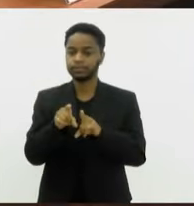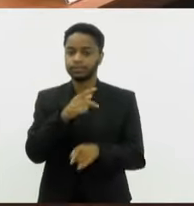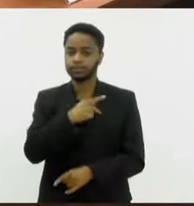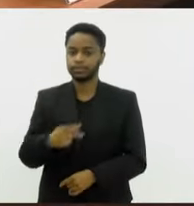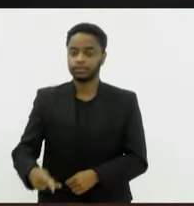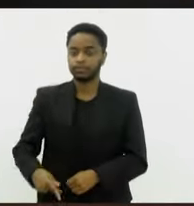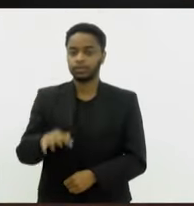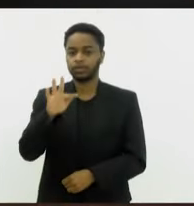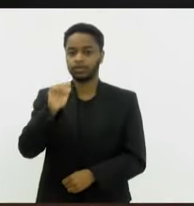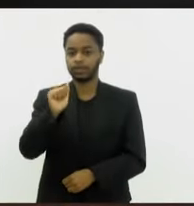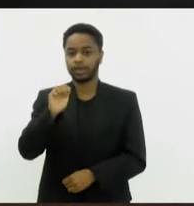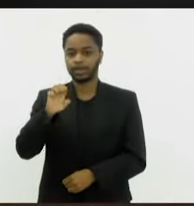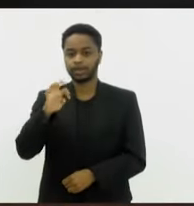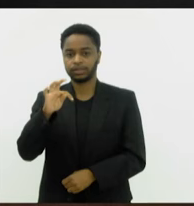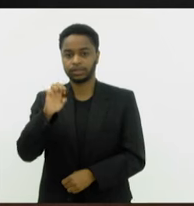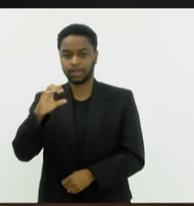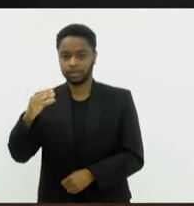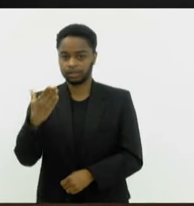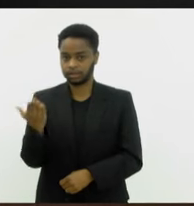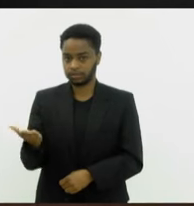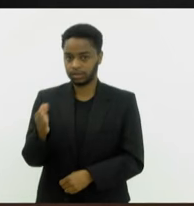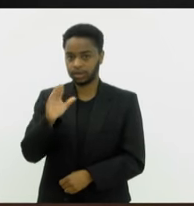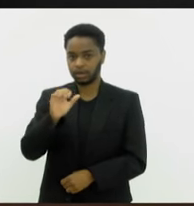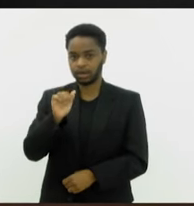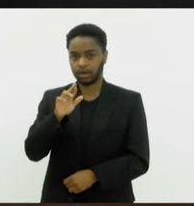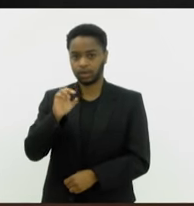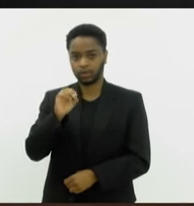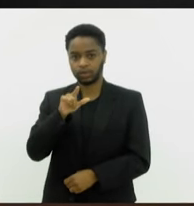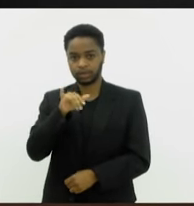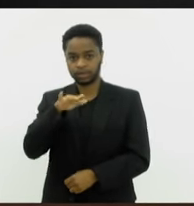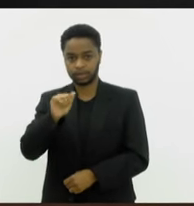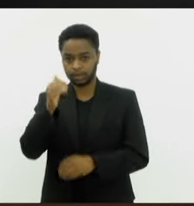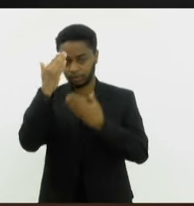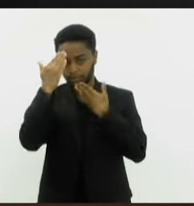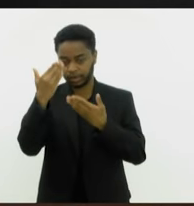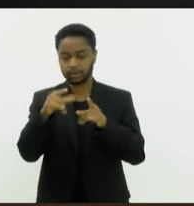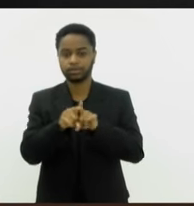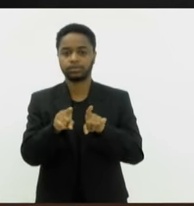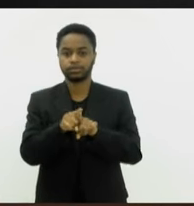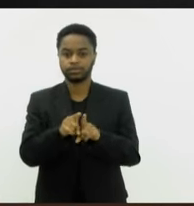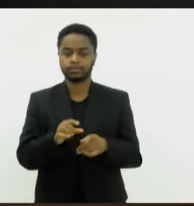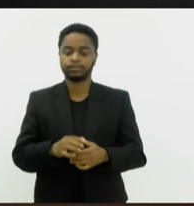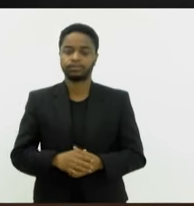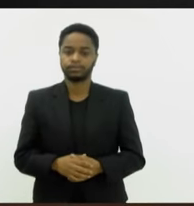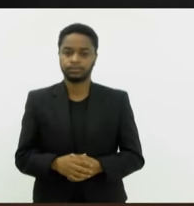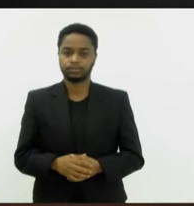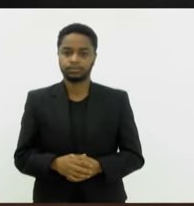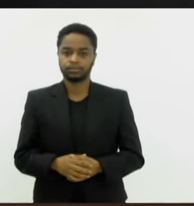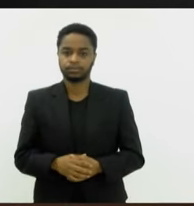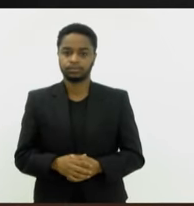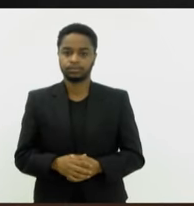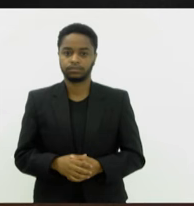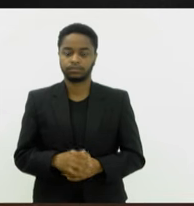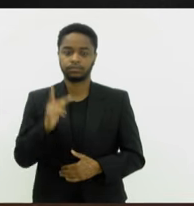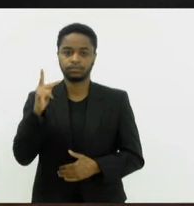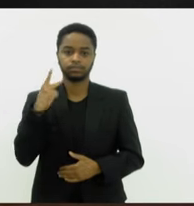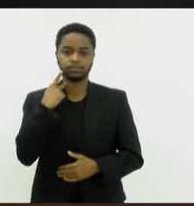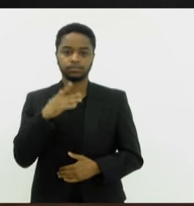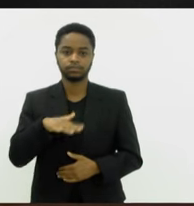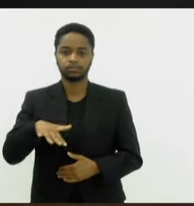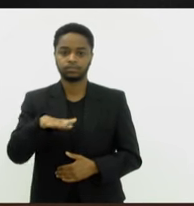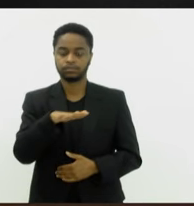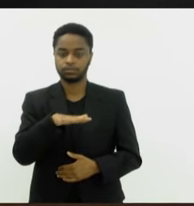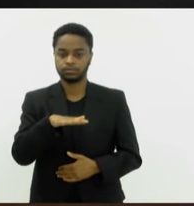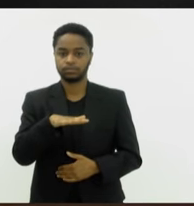fitec Carolina Alves também muito obrigada e a procuradora geral da o